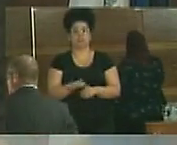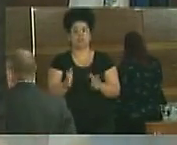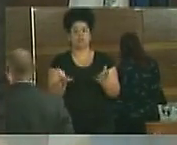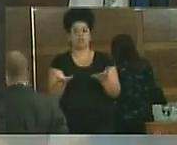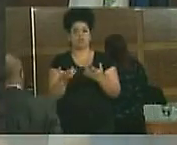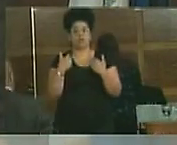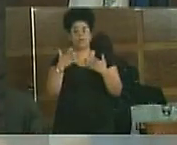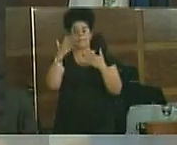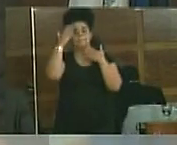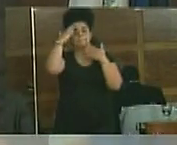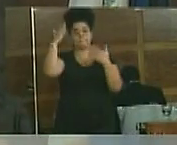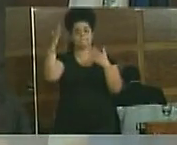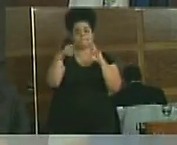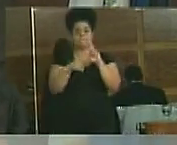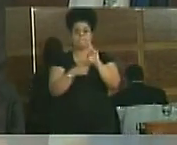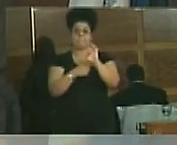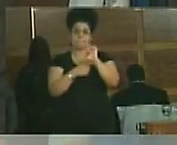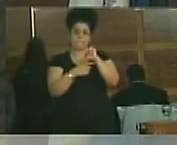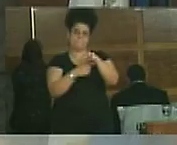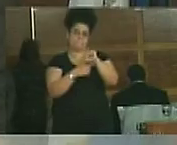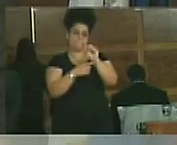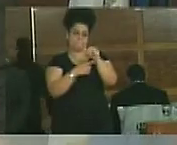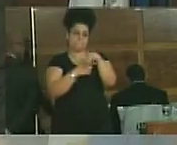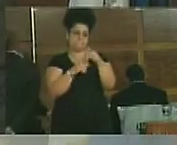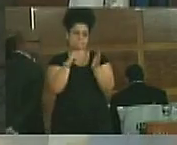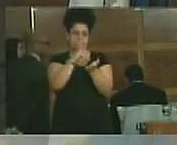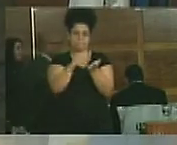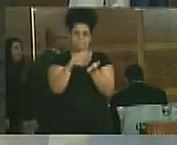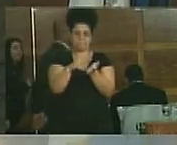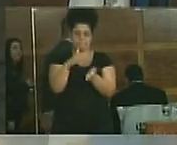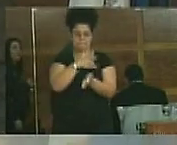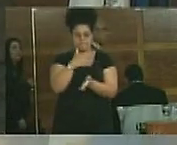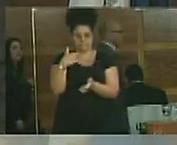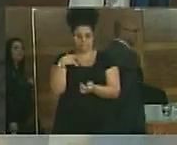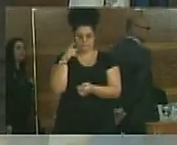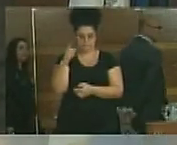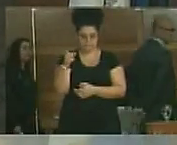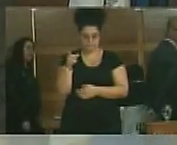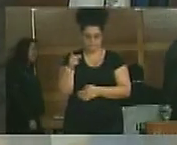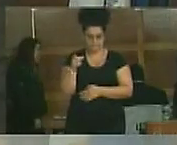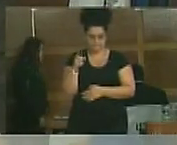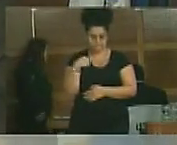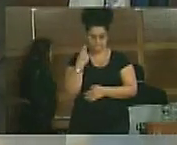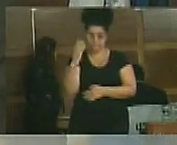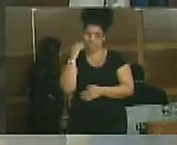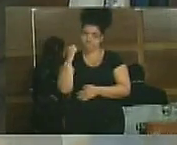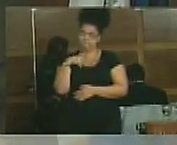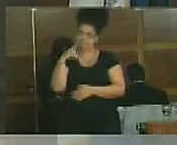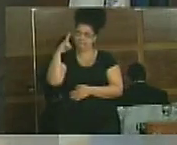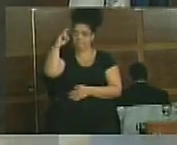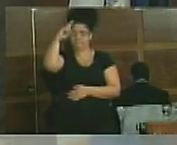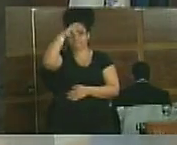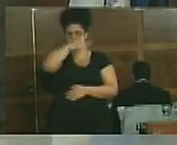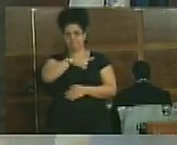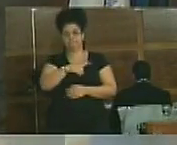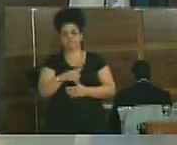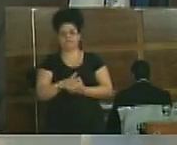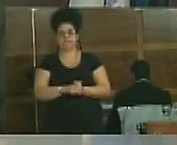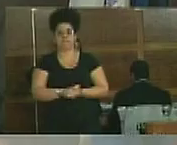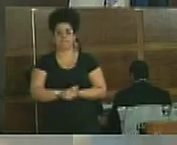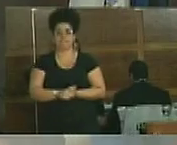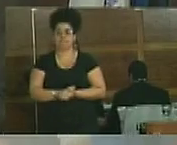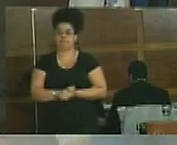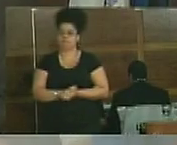Renan, né, o Renan, nosso secretário de saúde. Sabemos da dificuldade, igual